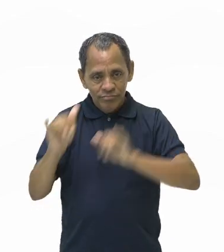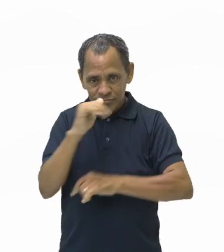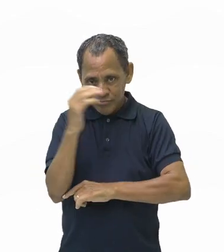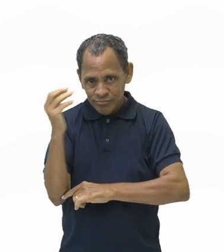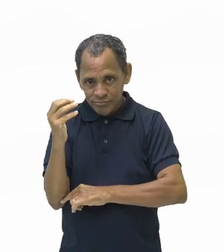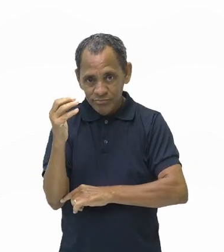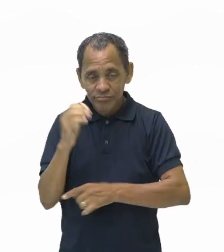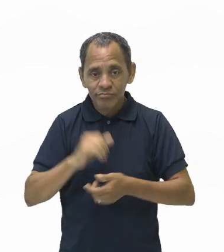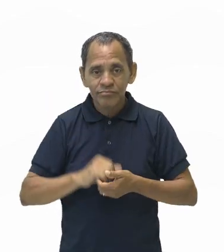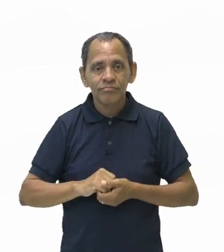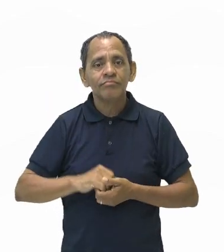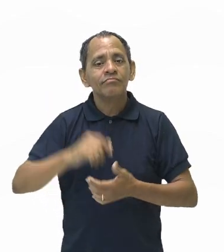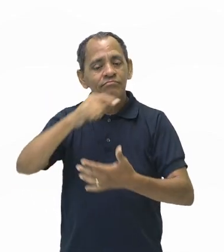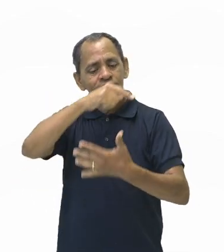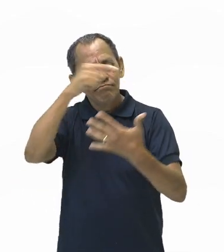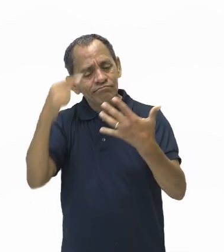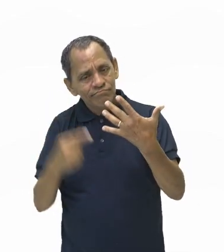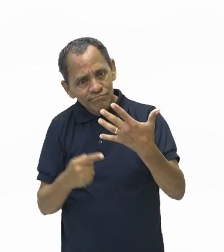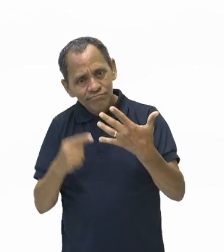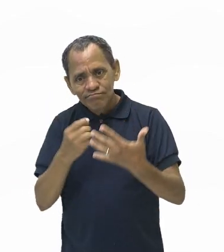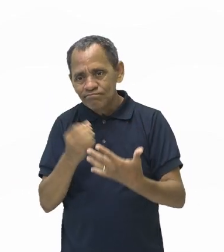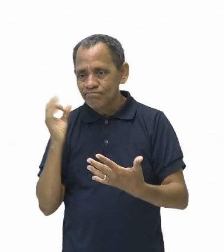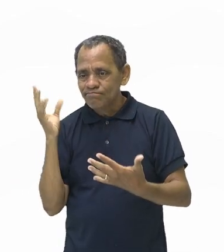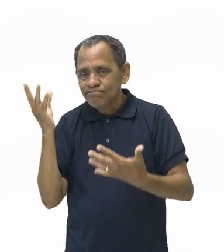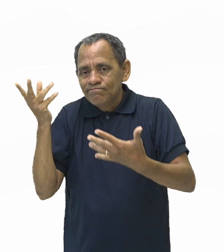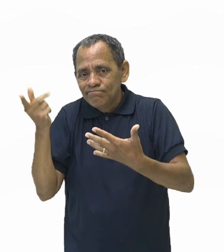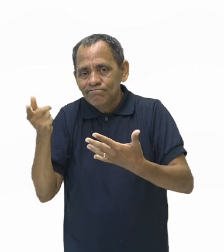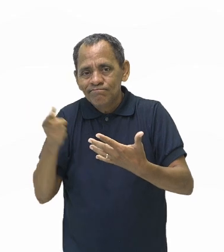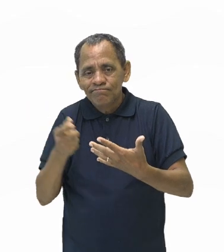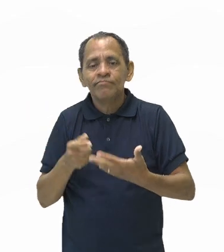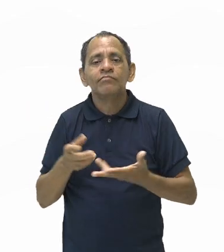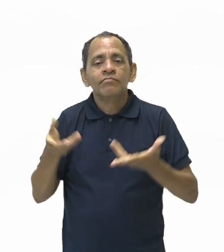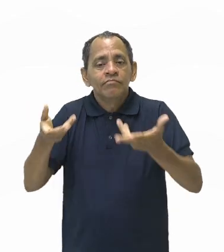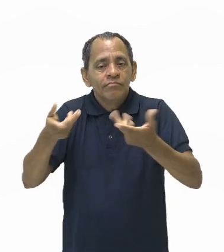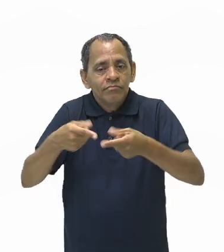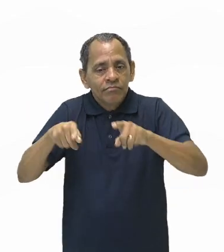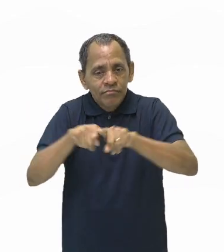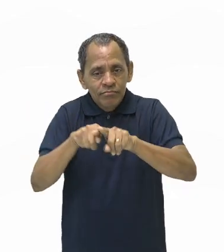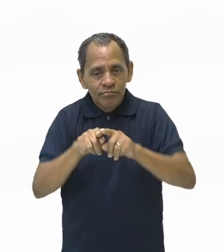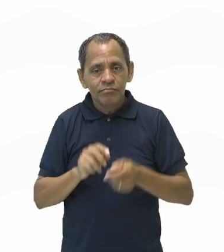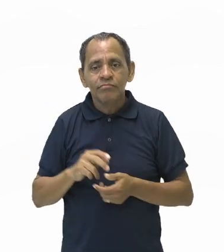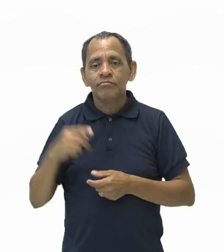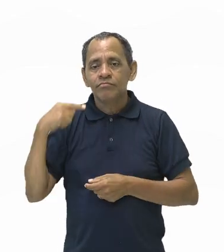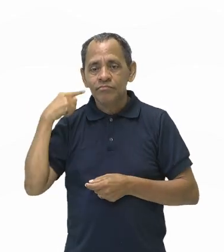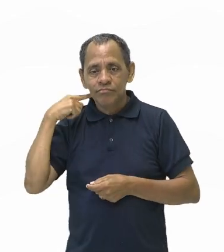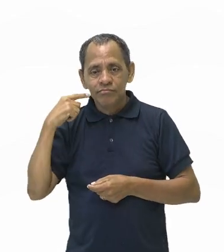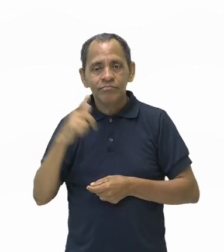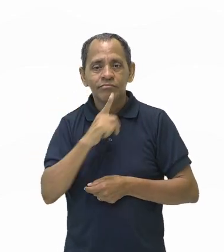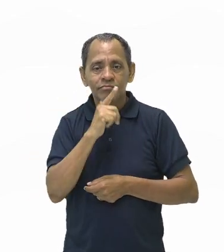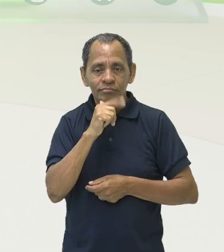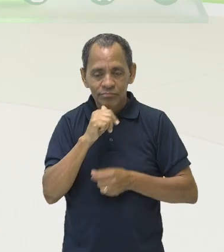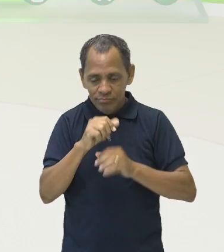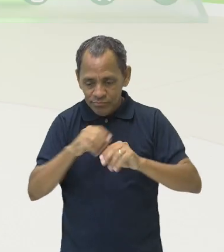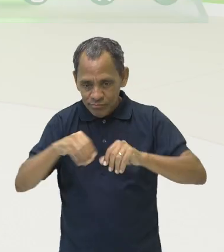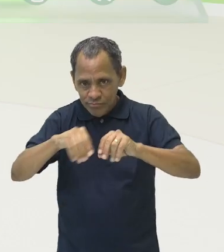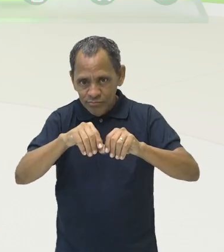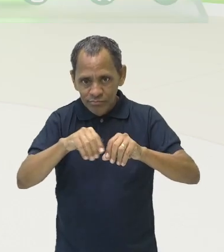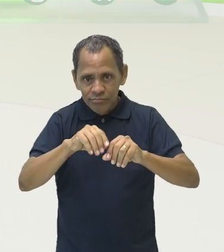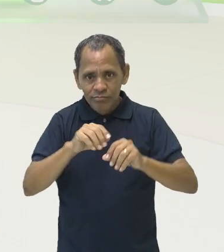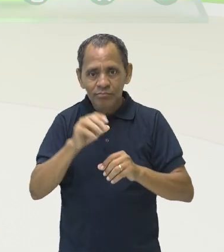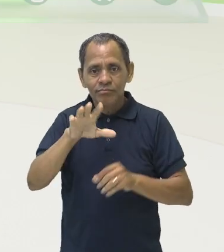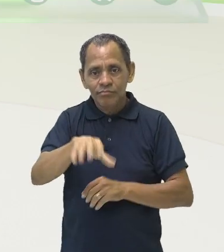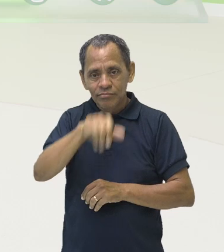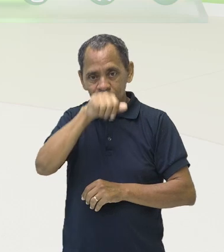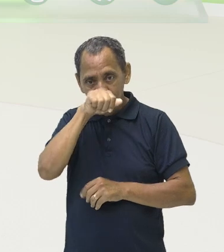ambiental, parâmetros qualitativos e quantitativos de poluentes na água, solo e ar.